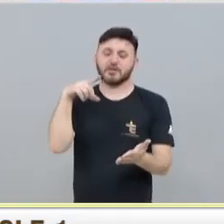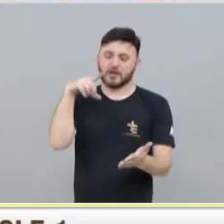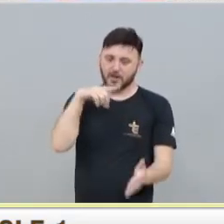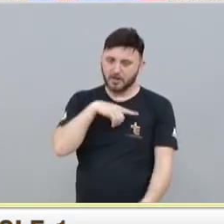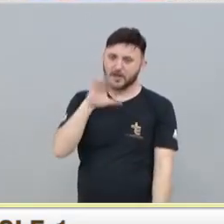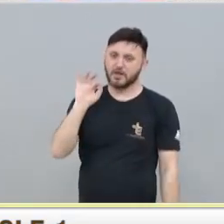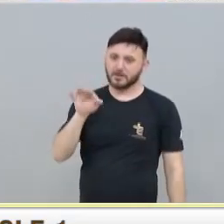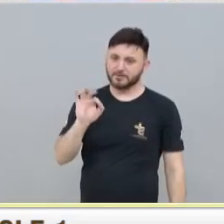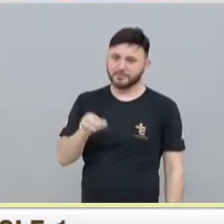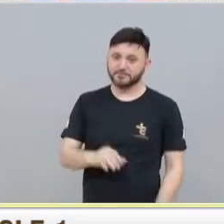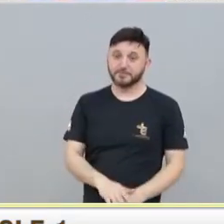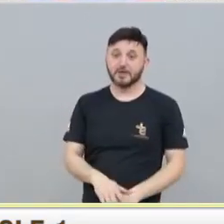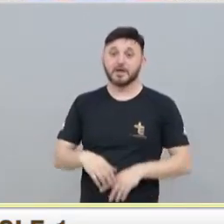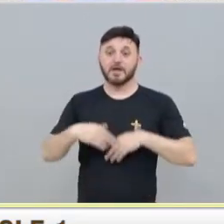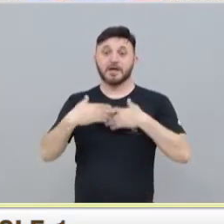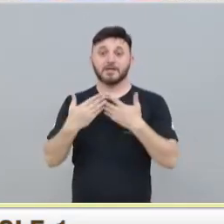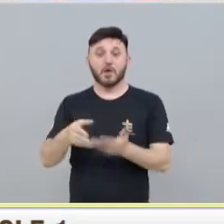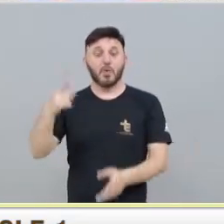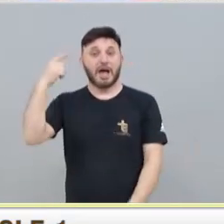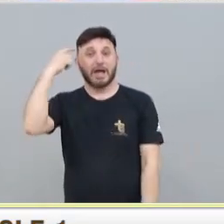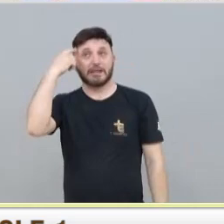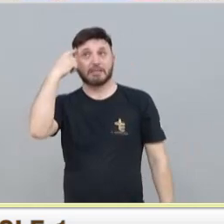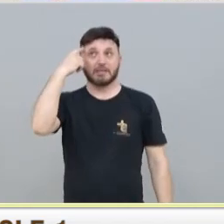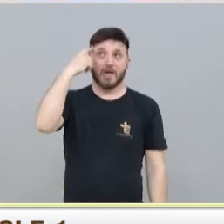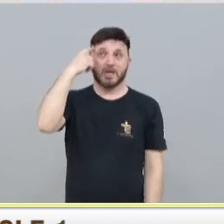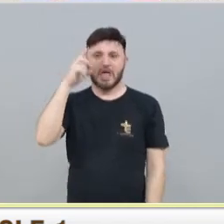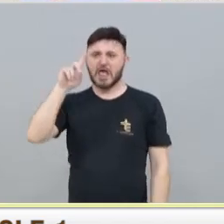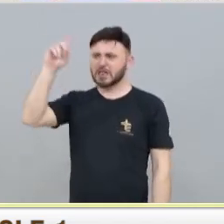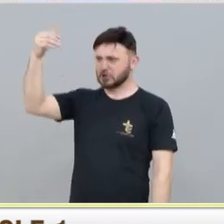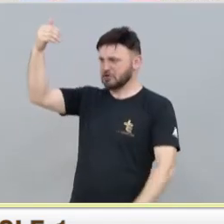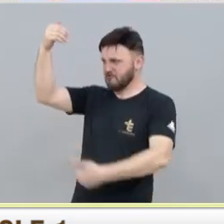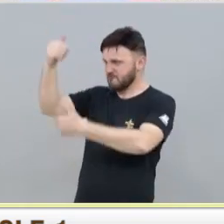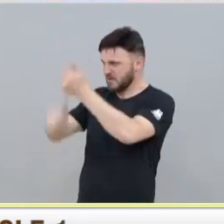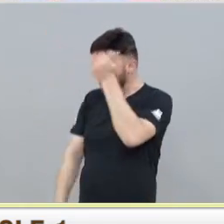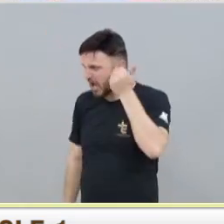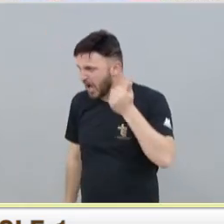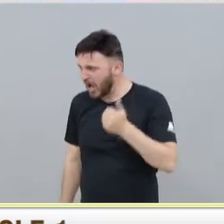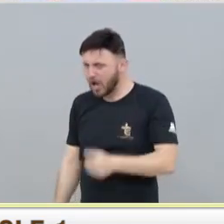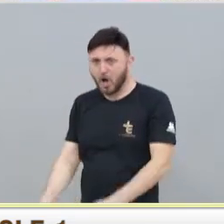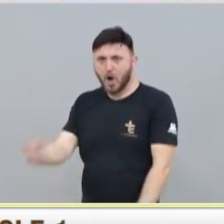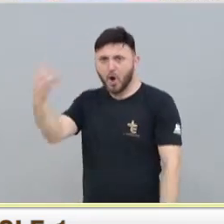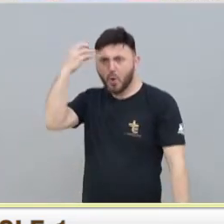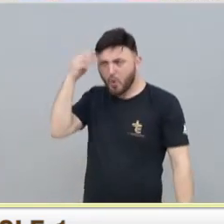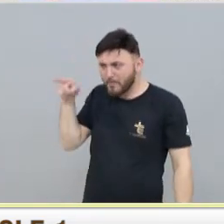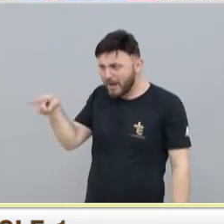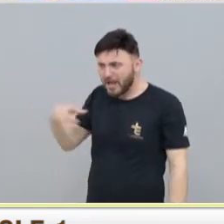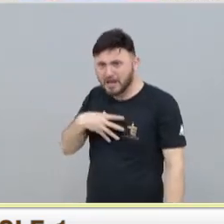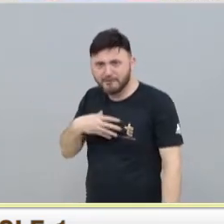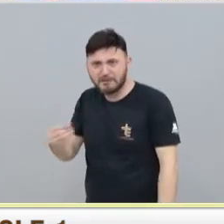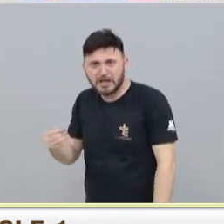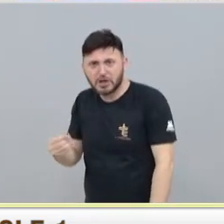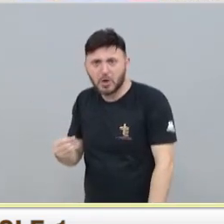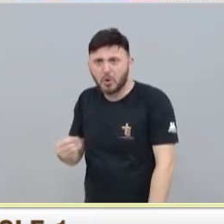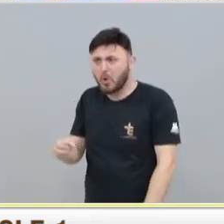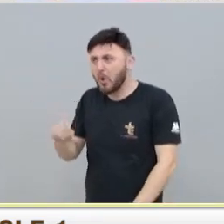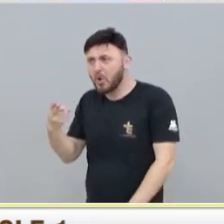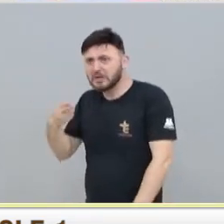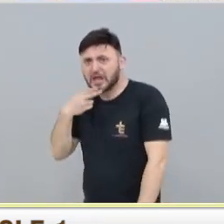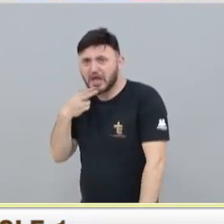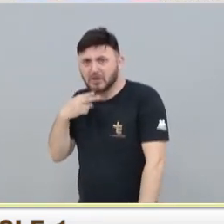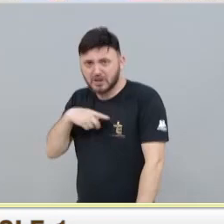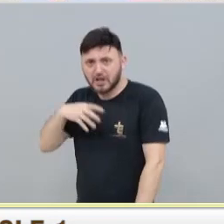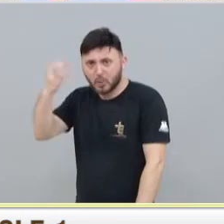então aquela ideia que deus se vingava que culpa tem um filho do que o pai fez do neto